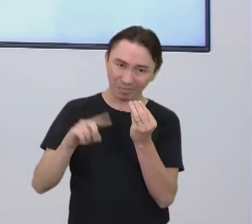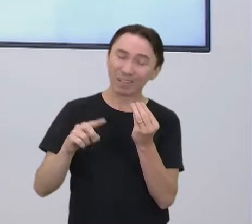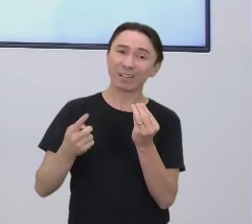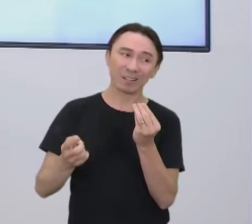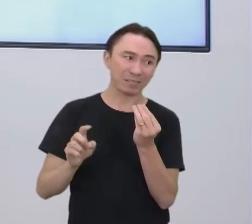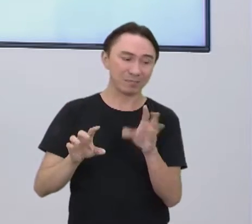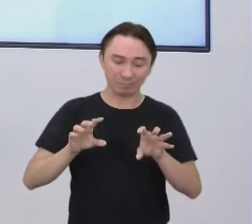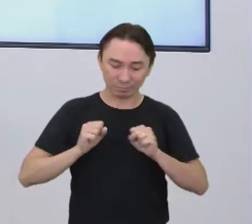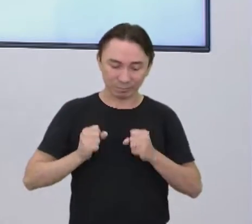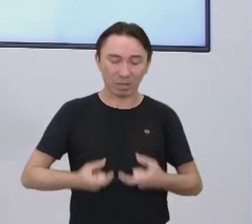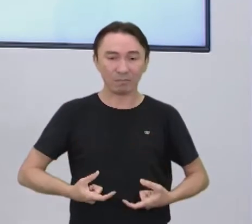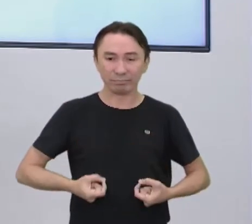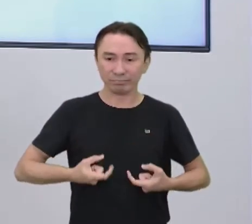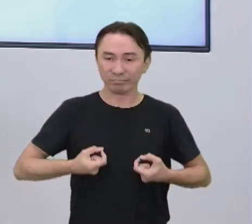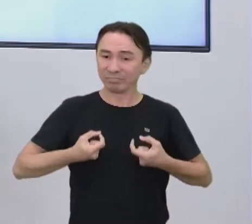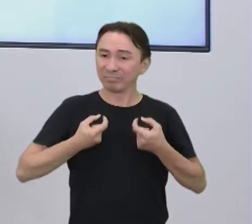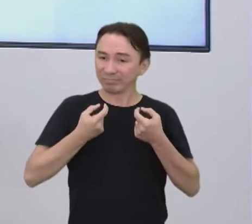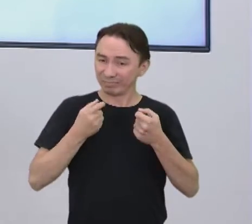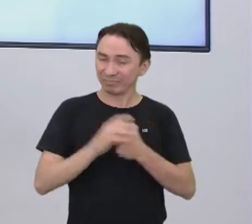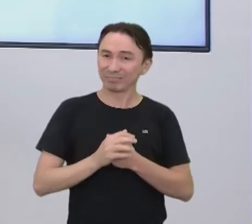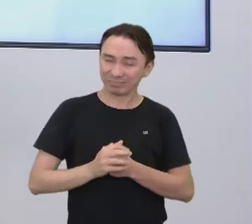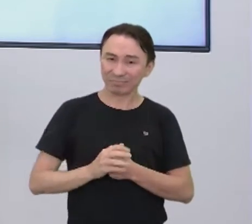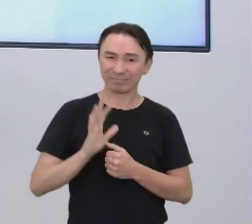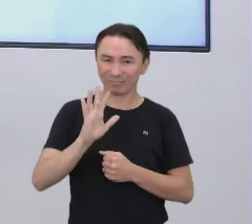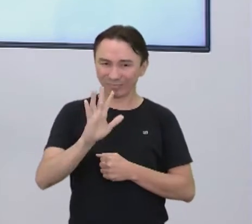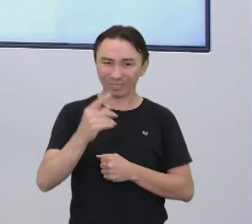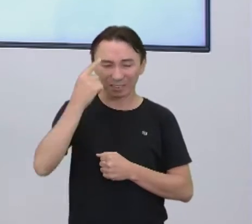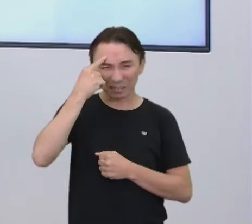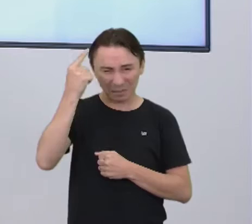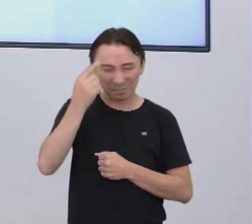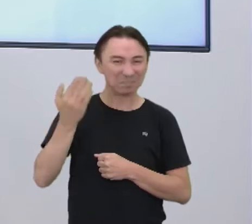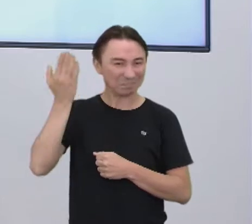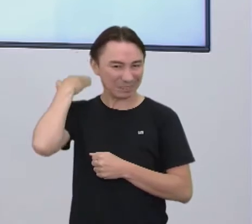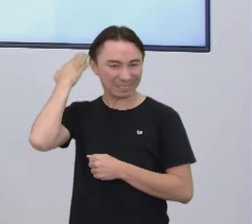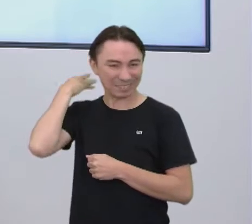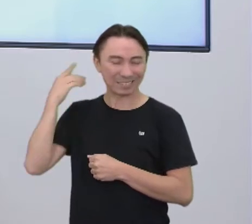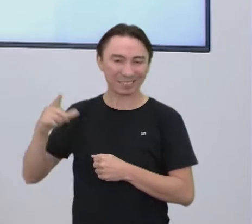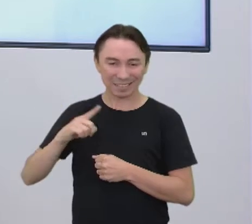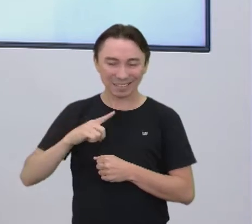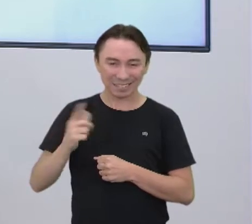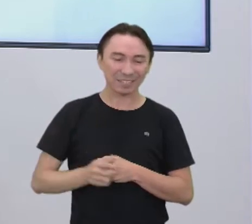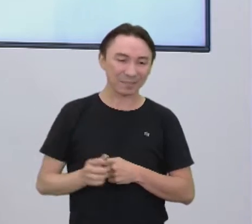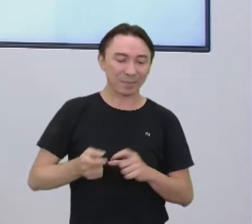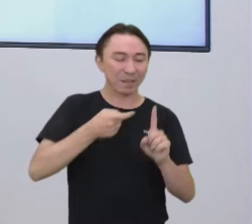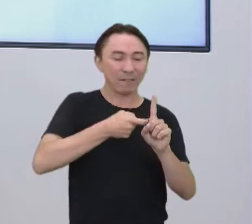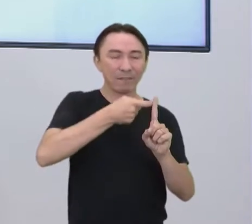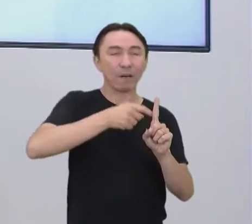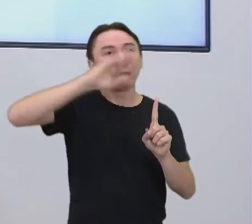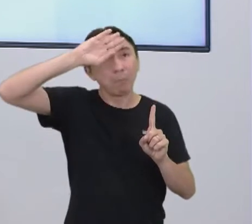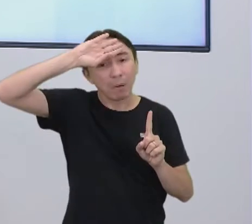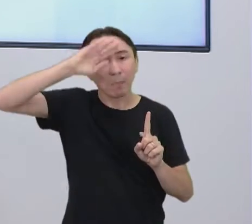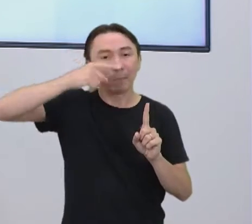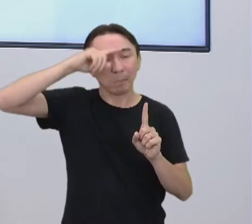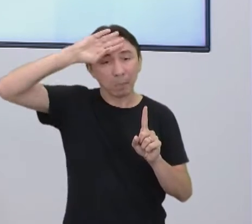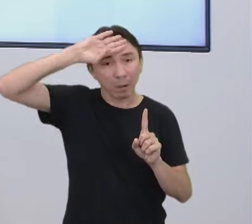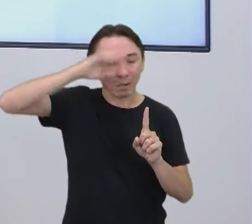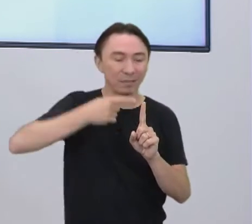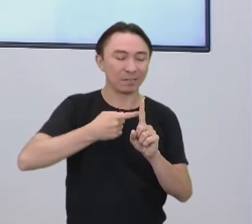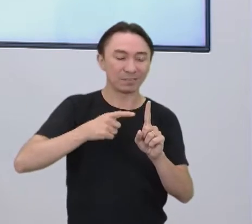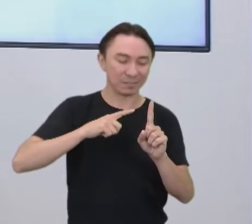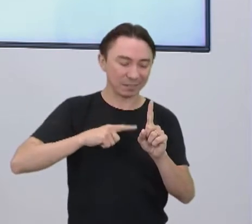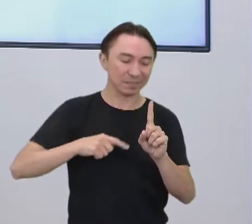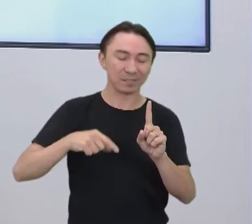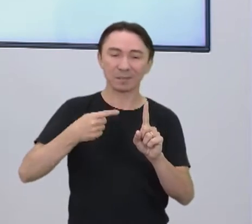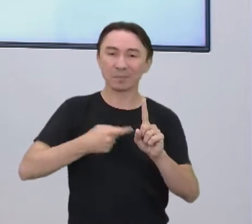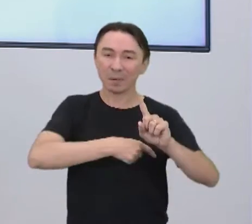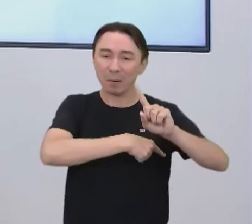eu já sou uma senhora. Mas antigamente, sabe termômetro para medir febre? O termômetro para medir febre, ele era de vidro e dentro